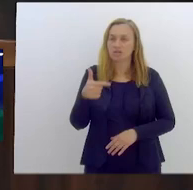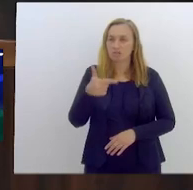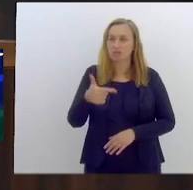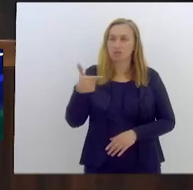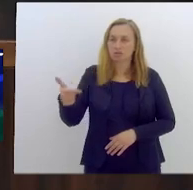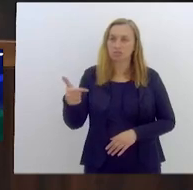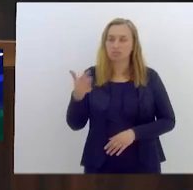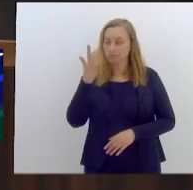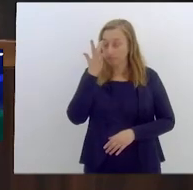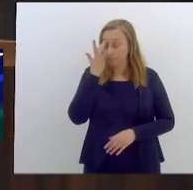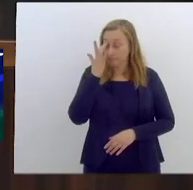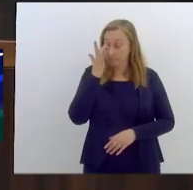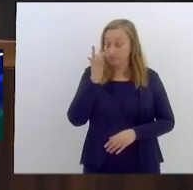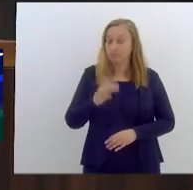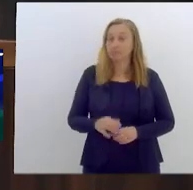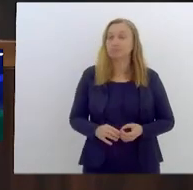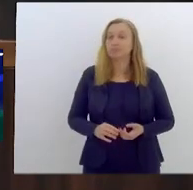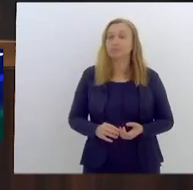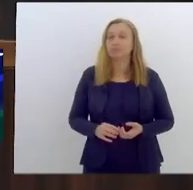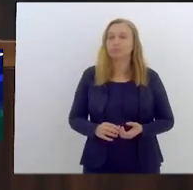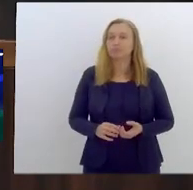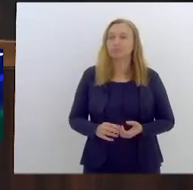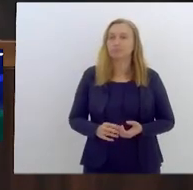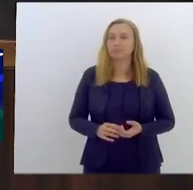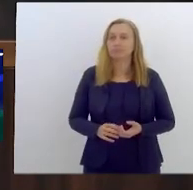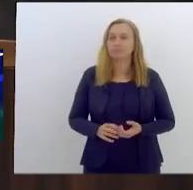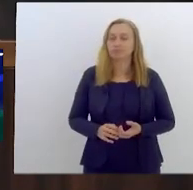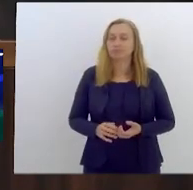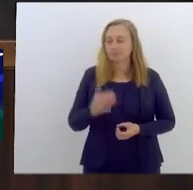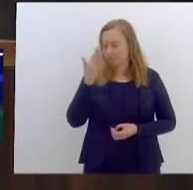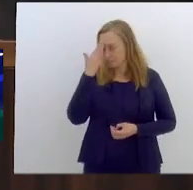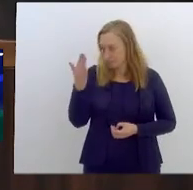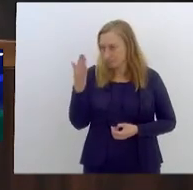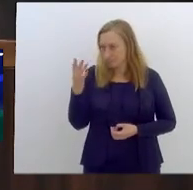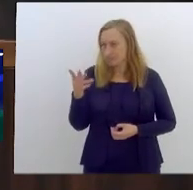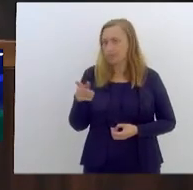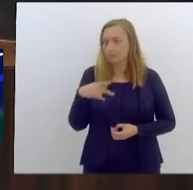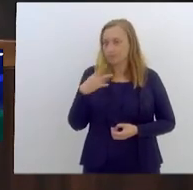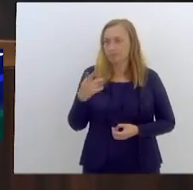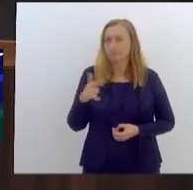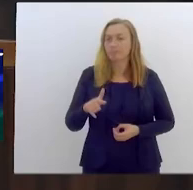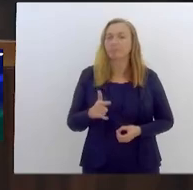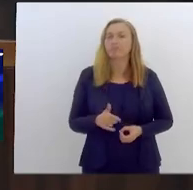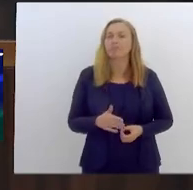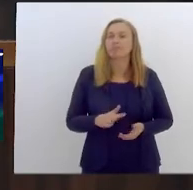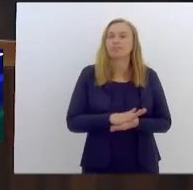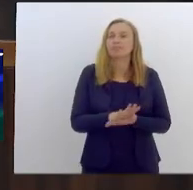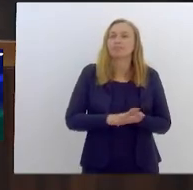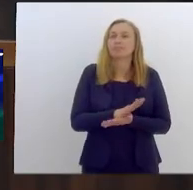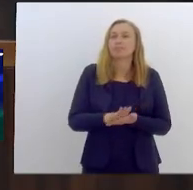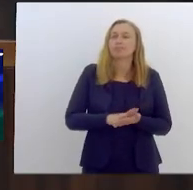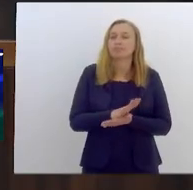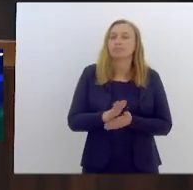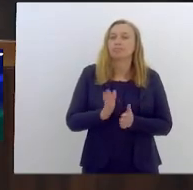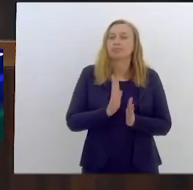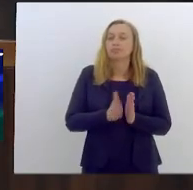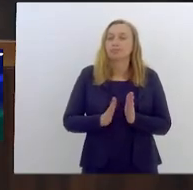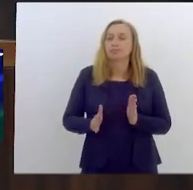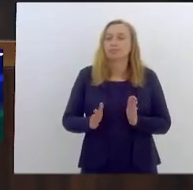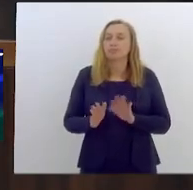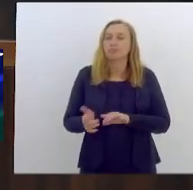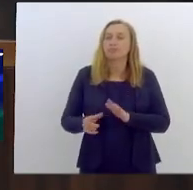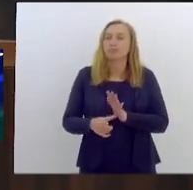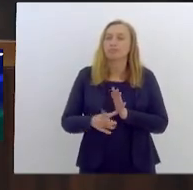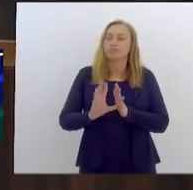Desculpa, foi abstenção. Obrigada pela ressalva aí. nada mais havendo a tratar, antes,